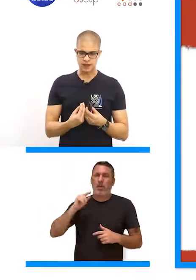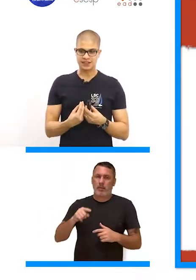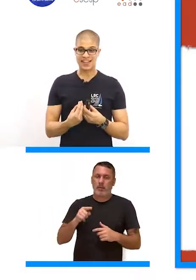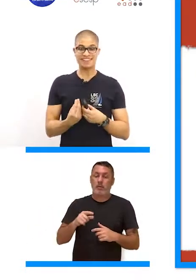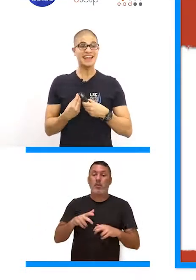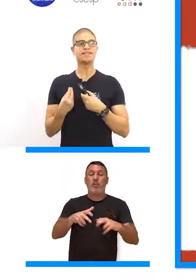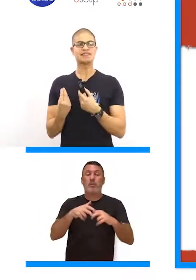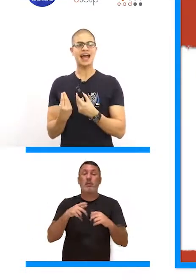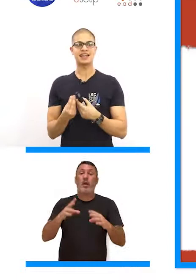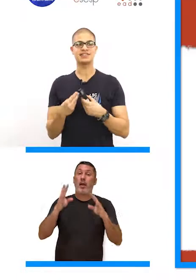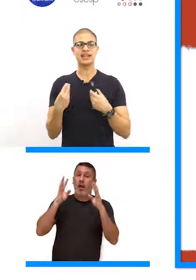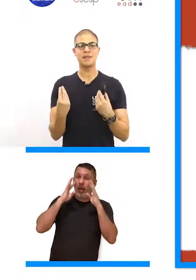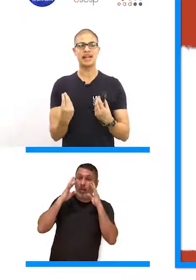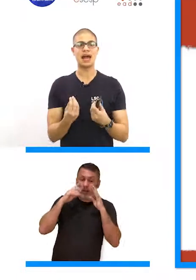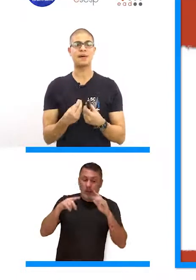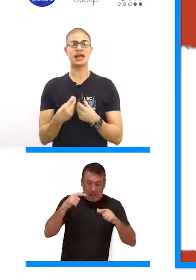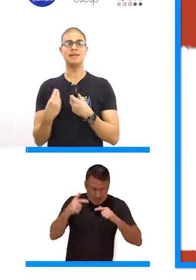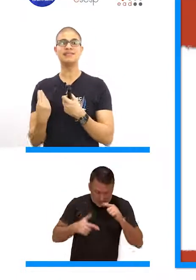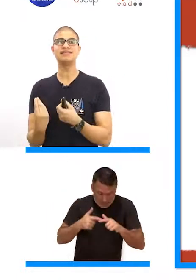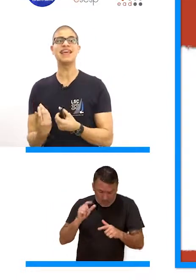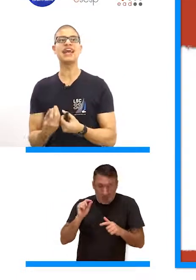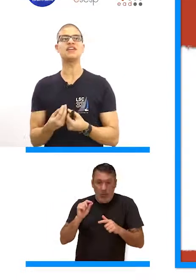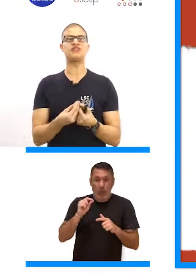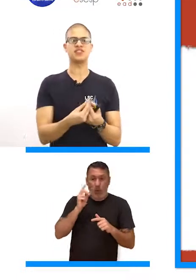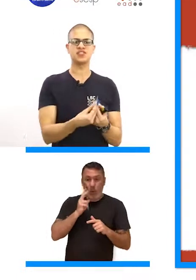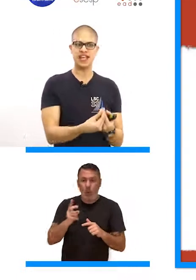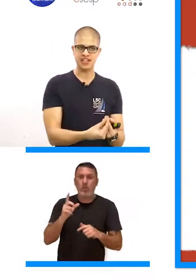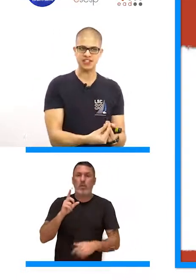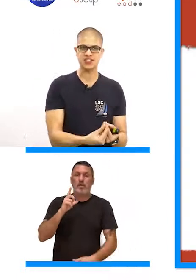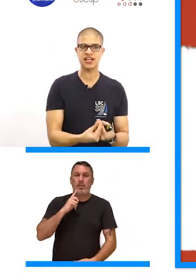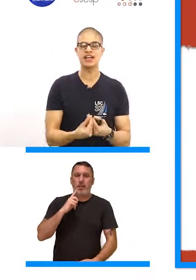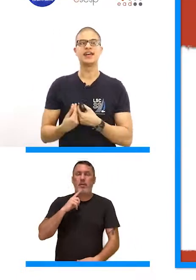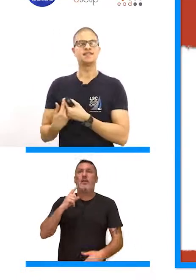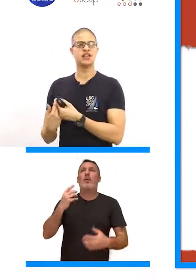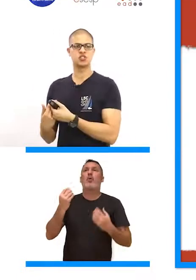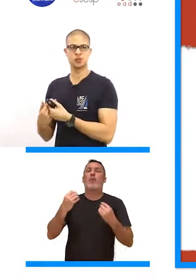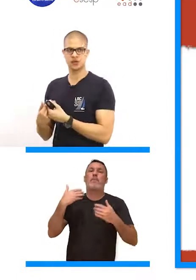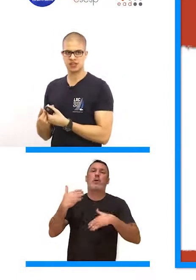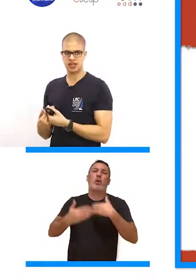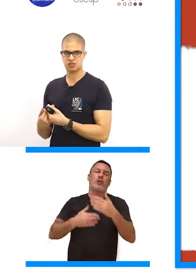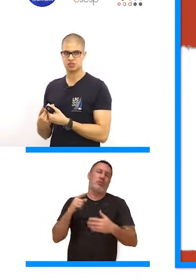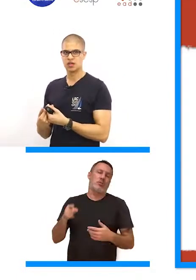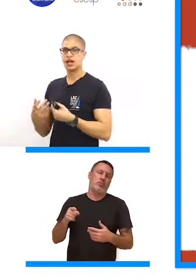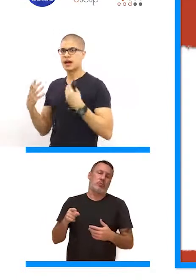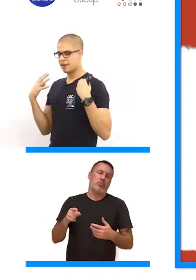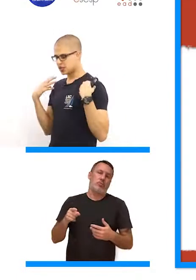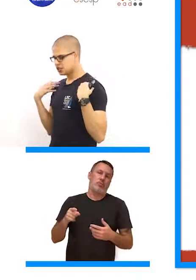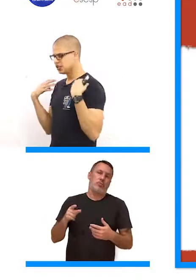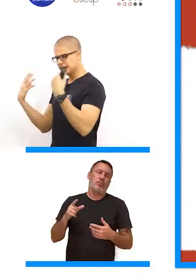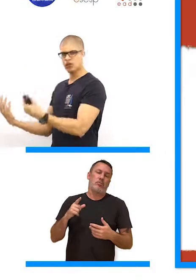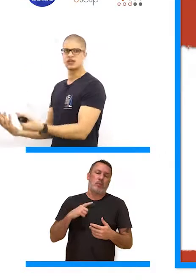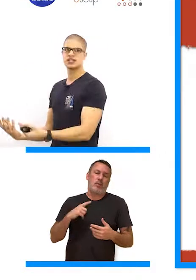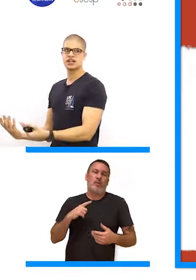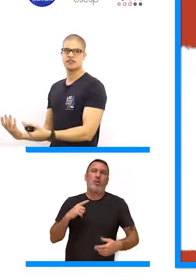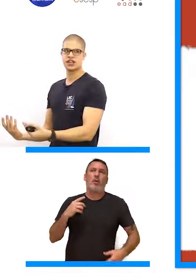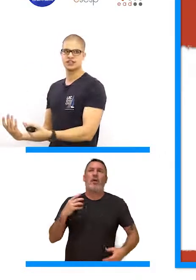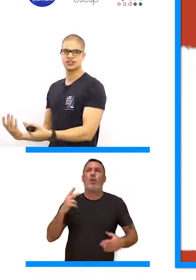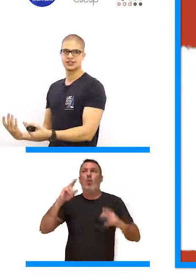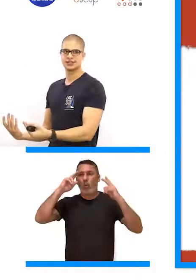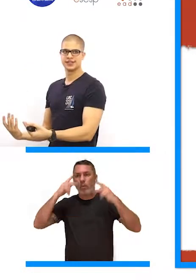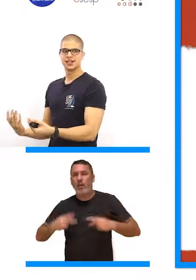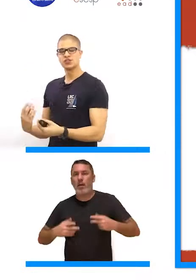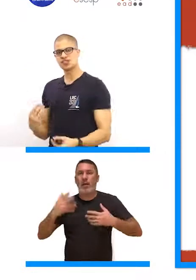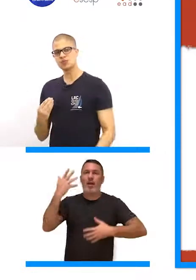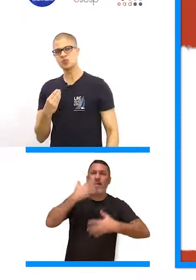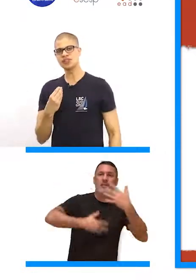fato, tentar e trabalhar para manter a eficiência deste processo a partir da nossa